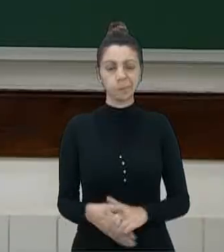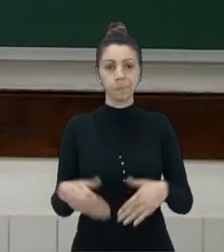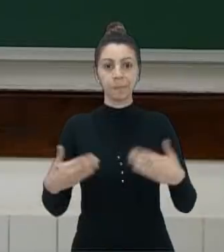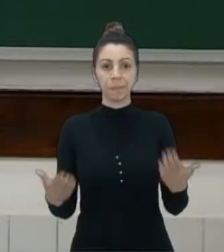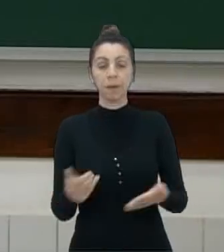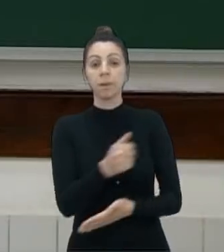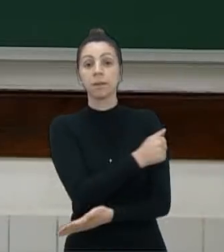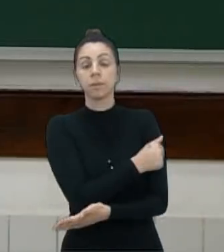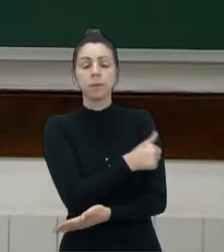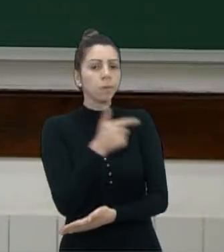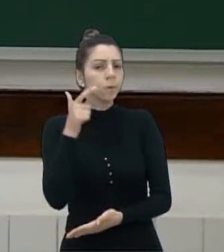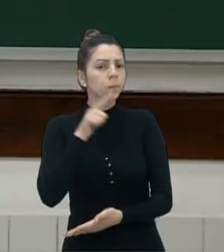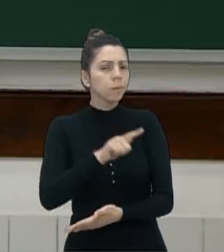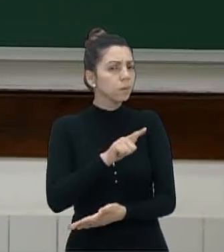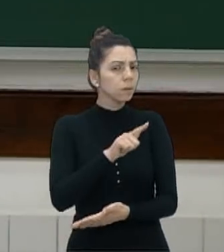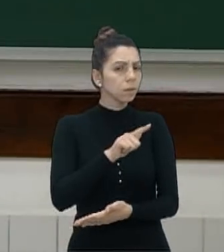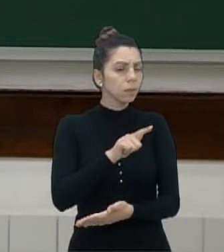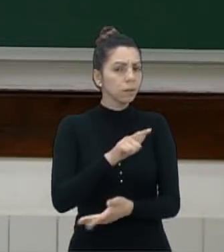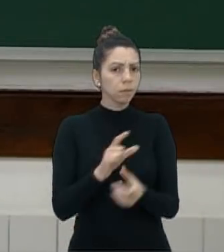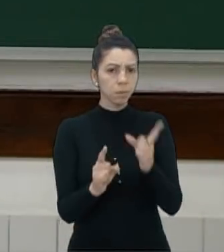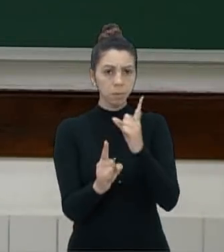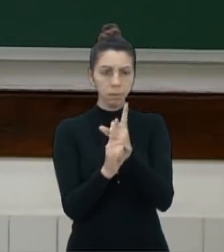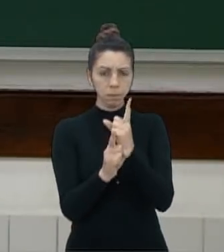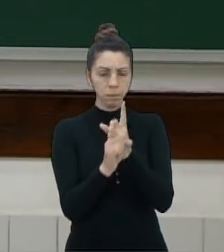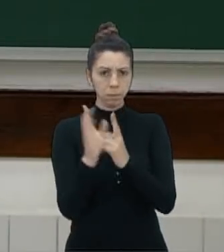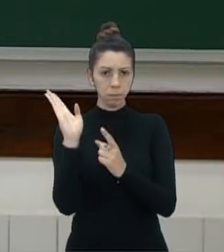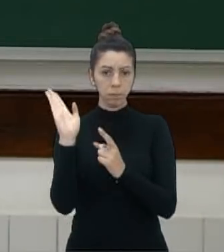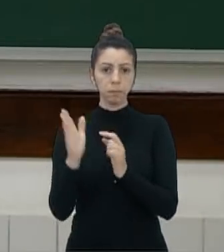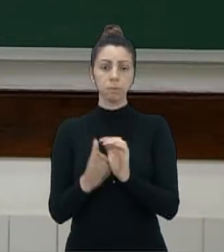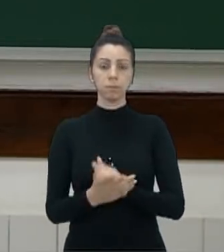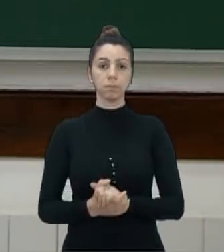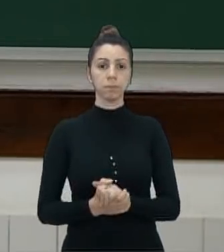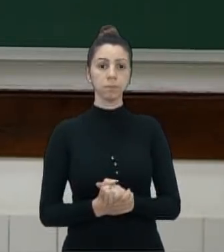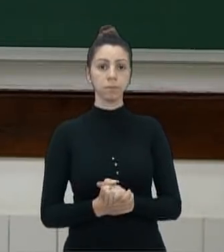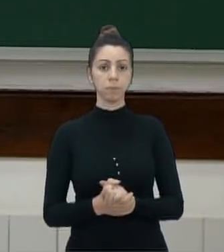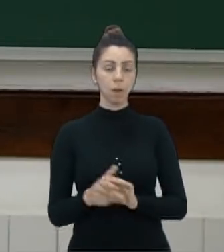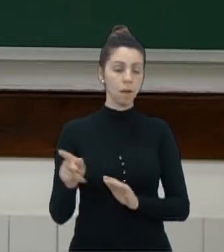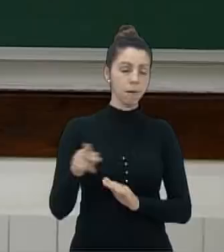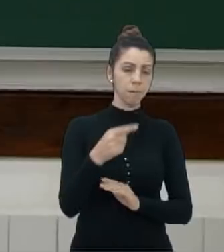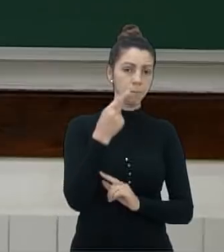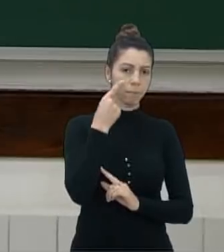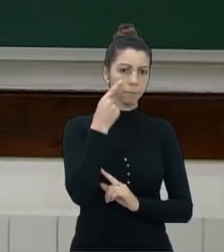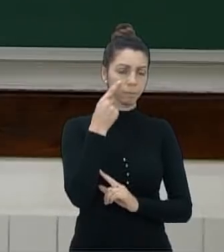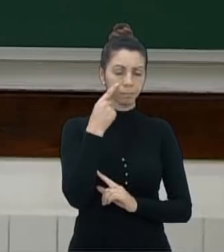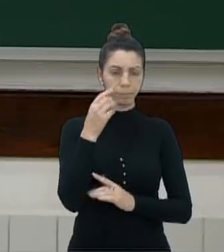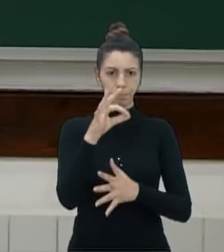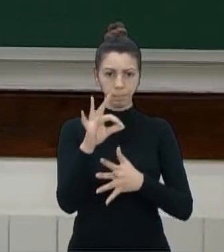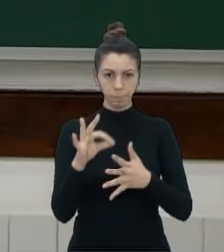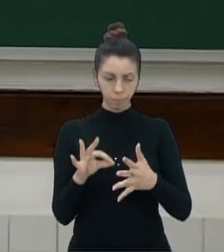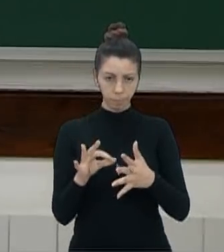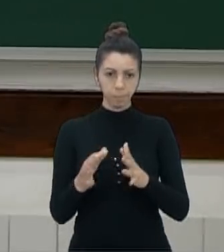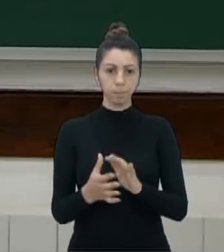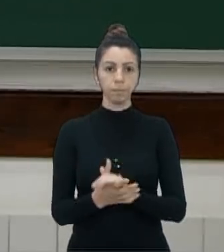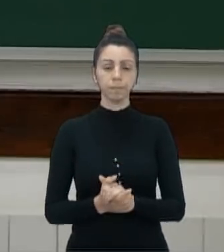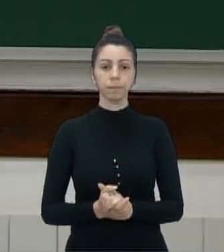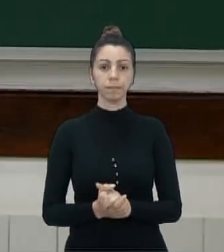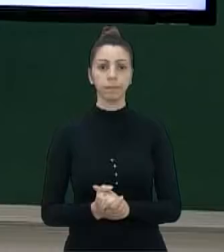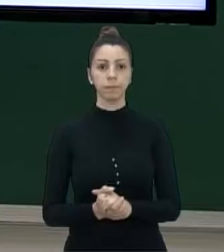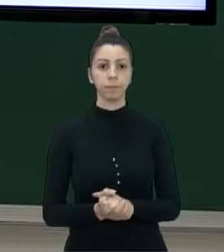Então, alunos, conseguiram identificar ali no plano cartesiano? Vem com o professor, vamos verificar aqui na tela?